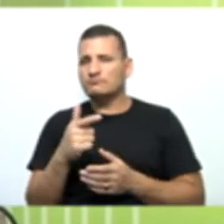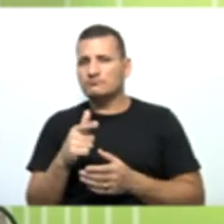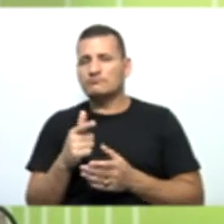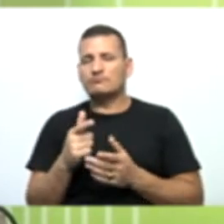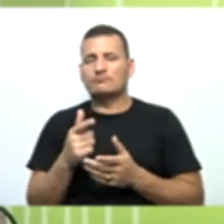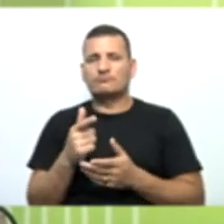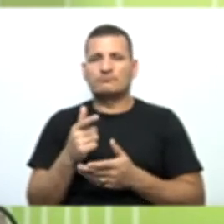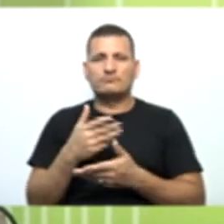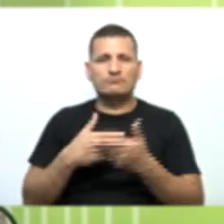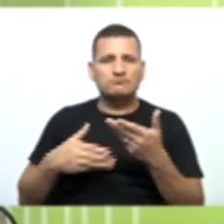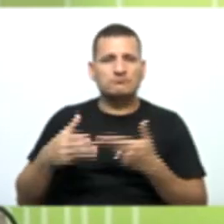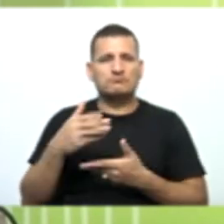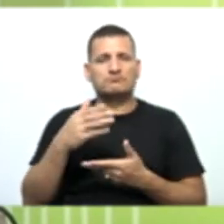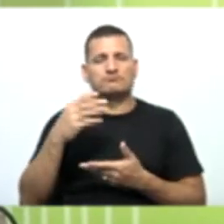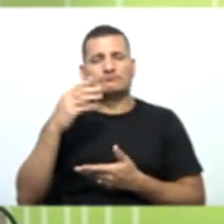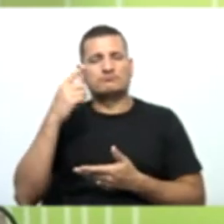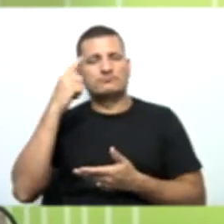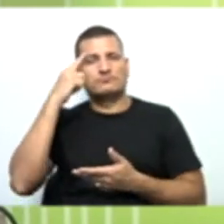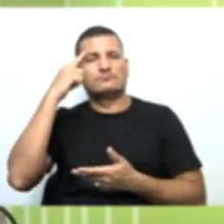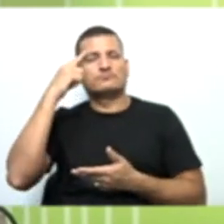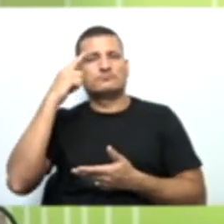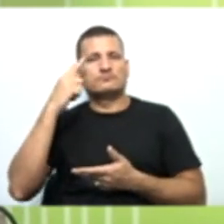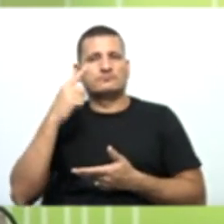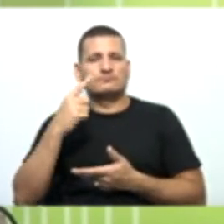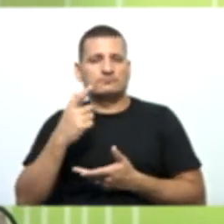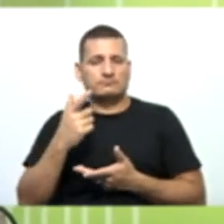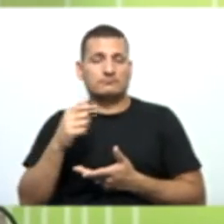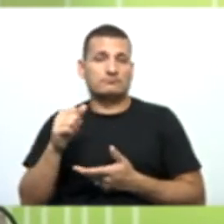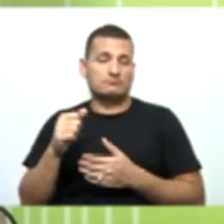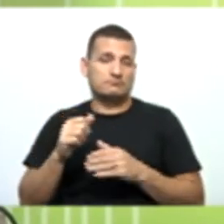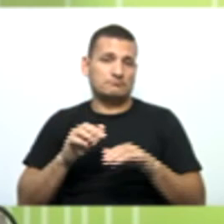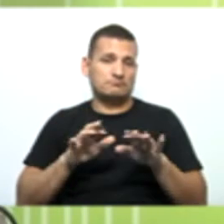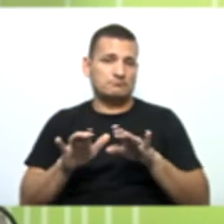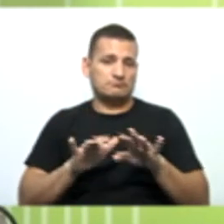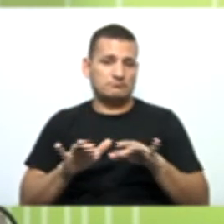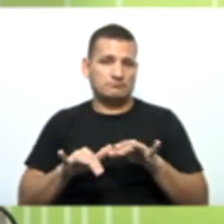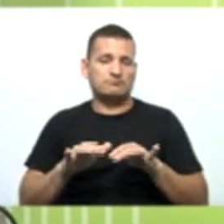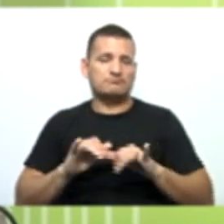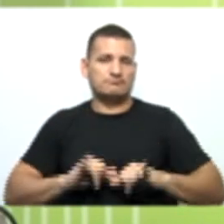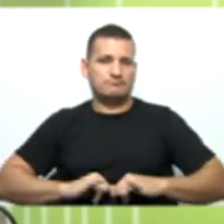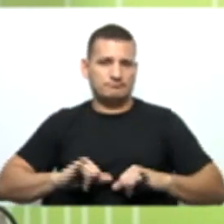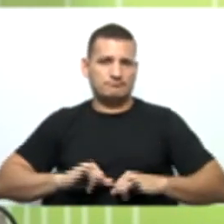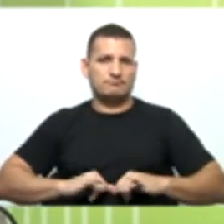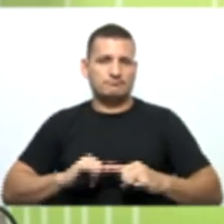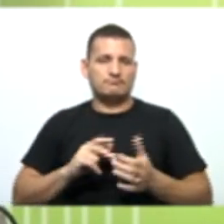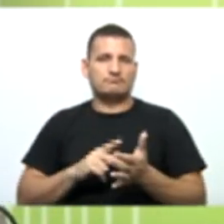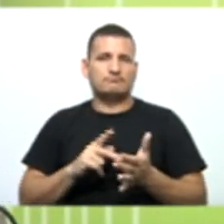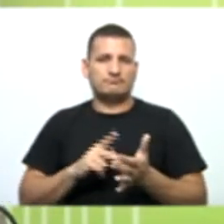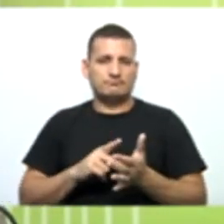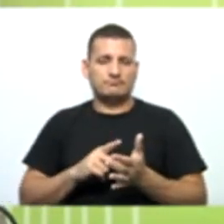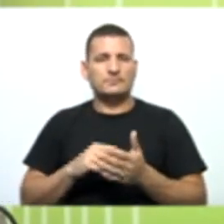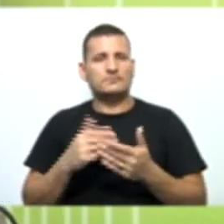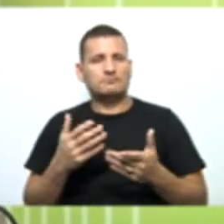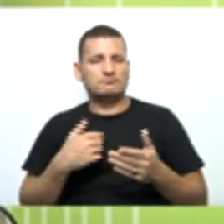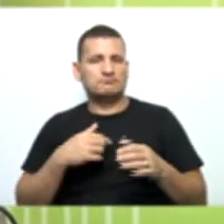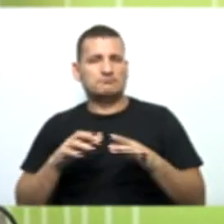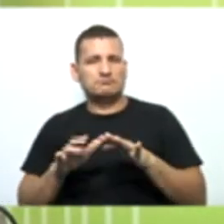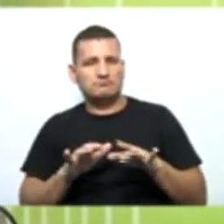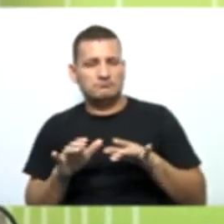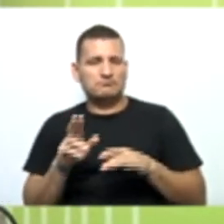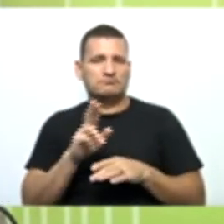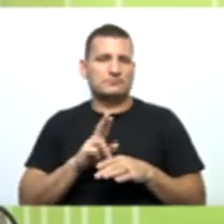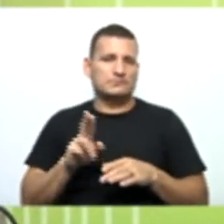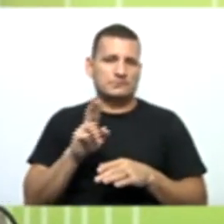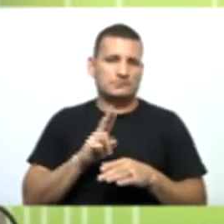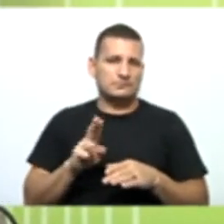harmonioso, intuitivo, o programador, infelizmente, vai sofrer bastante. Poxa, programei,